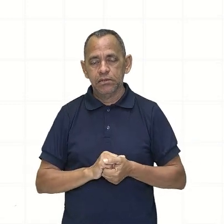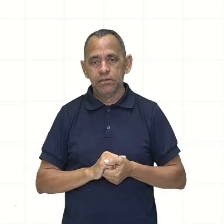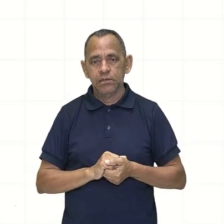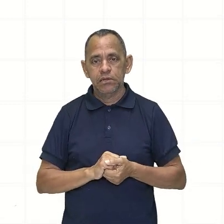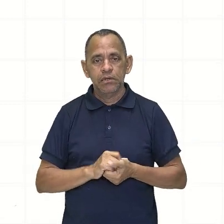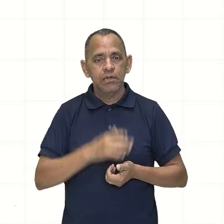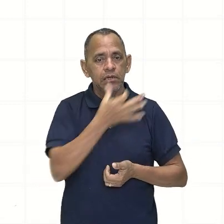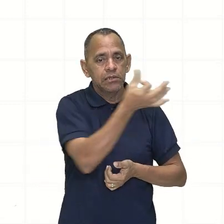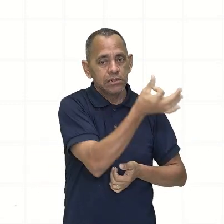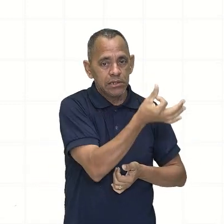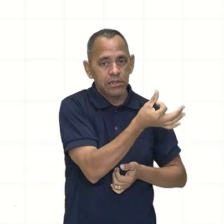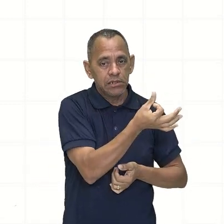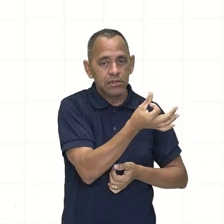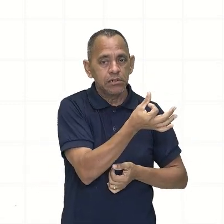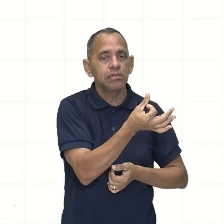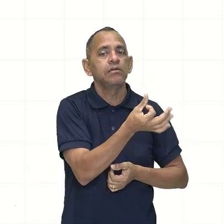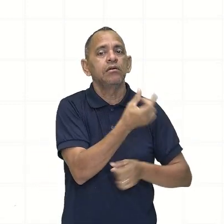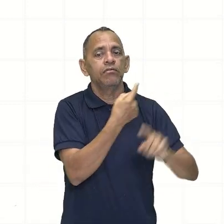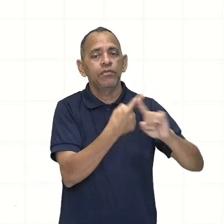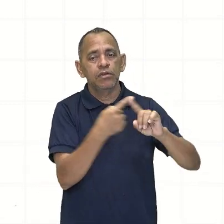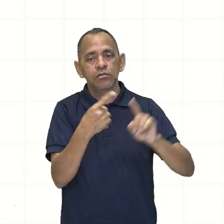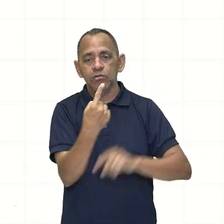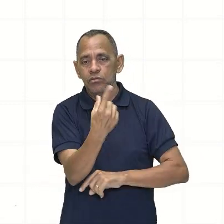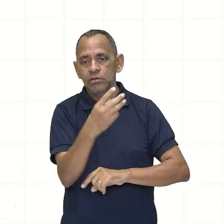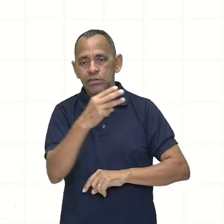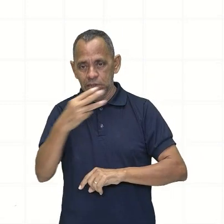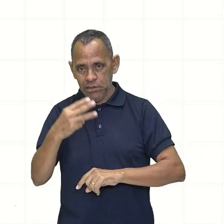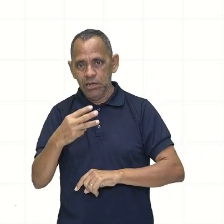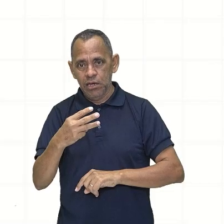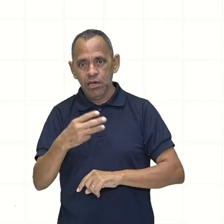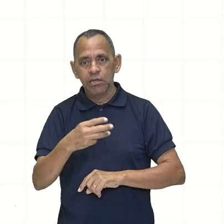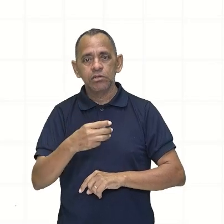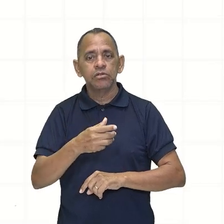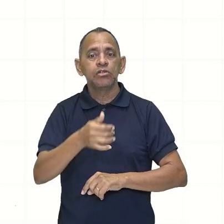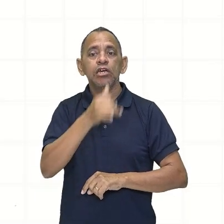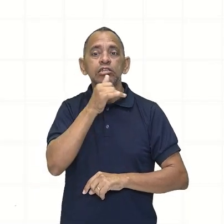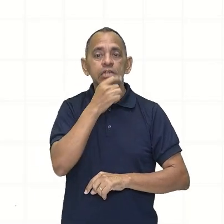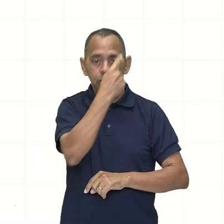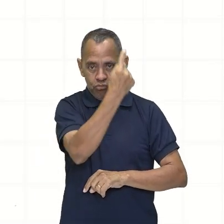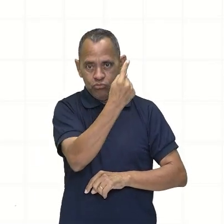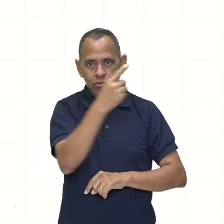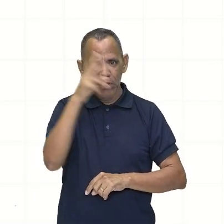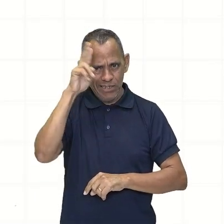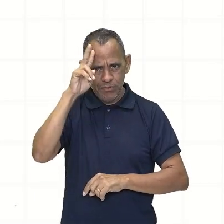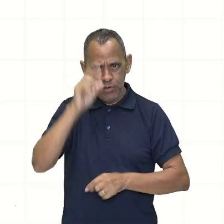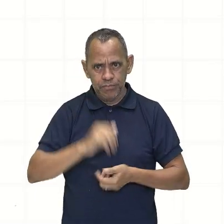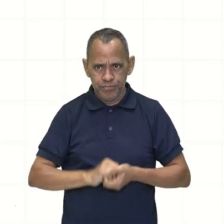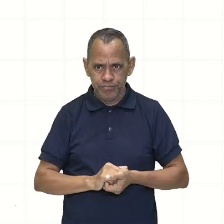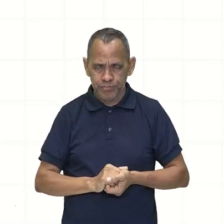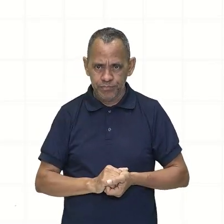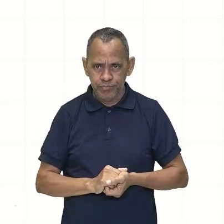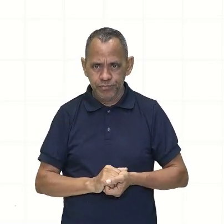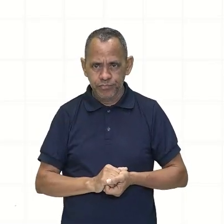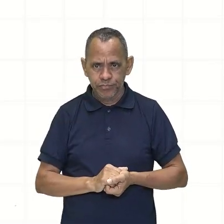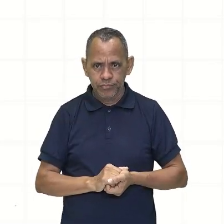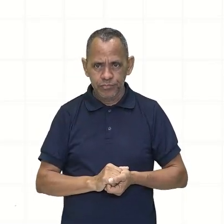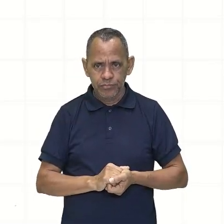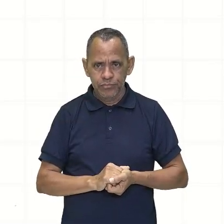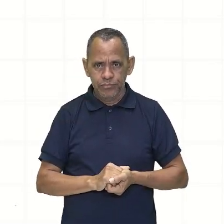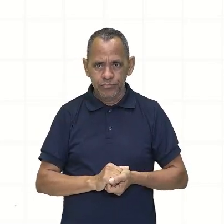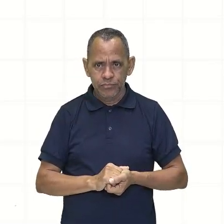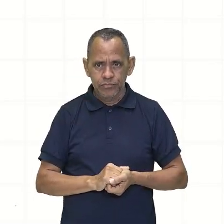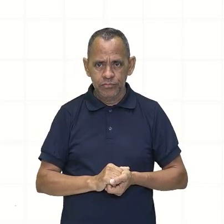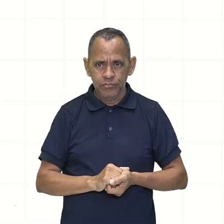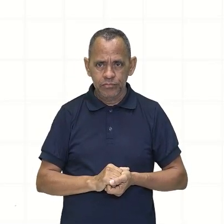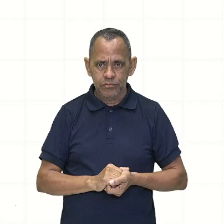6 vezes menos 133, que foi o nosso primeiro exemplo, né? Foi o nosso exemplo